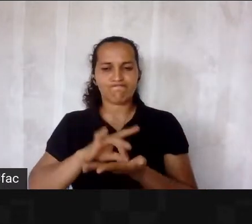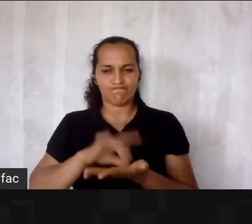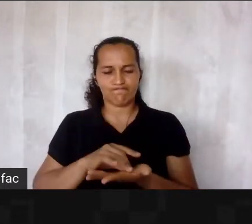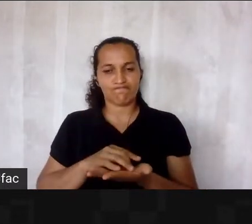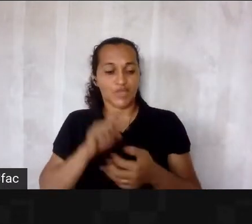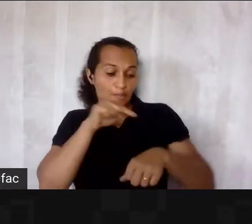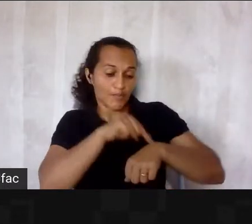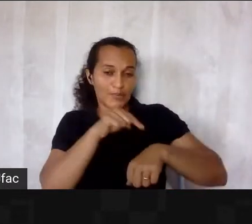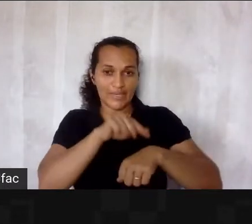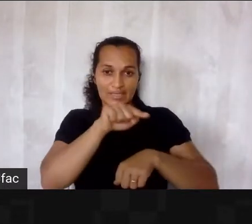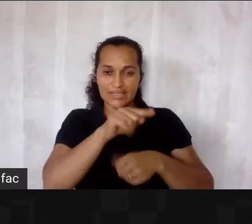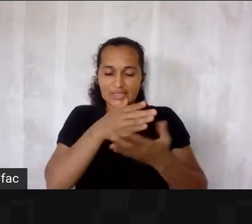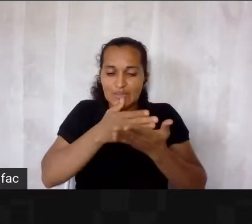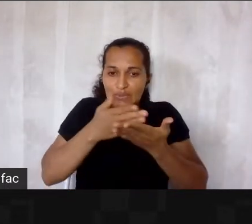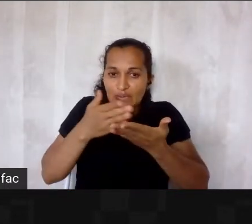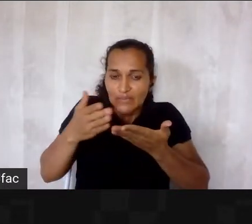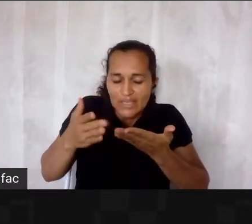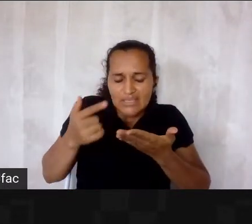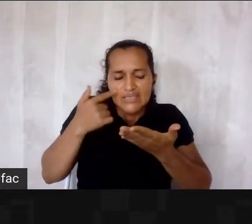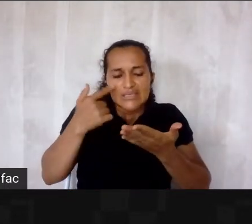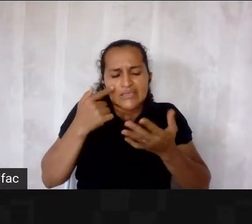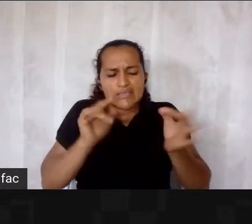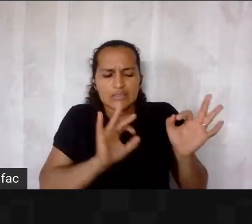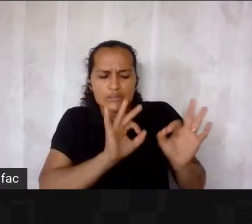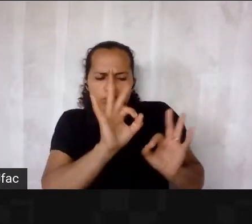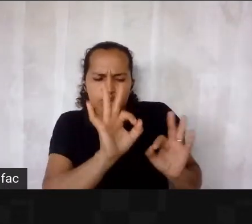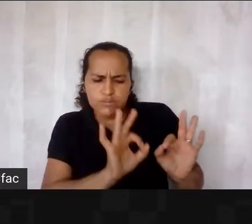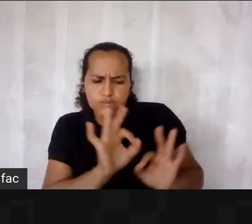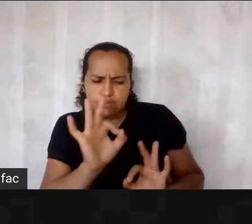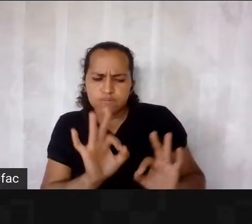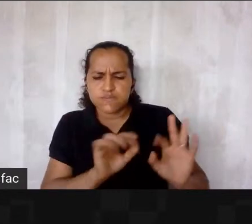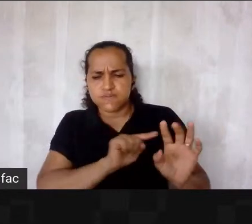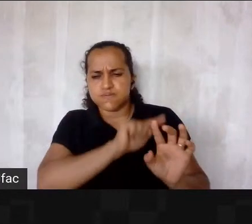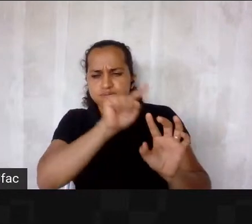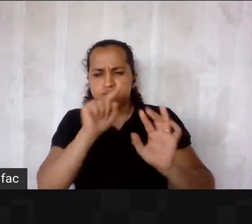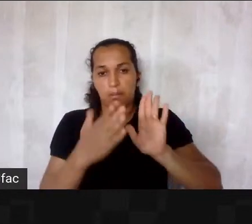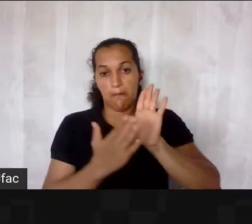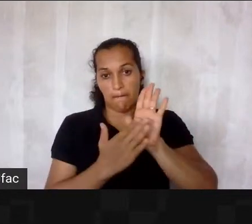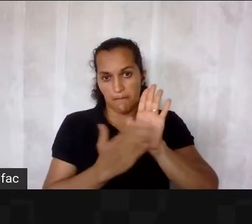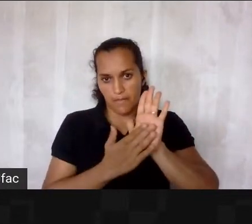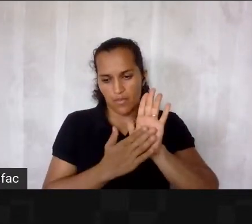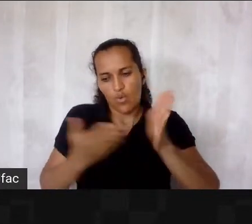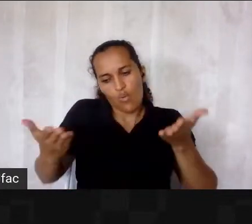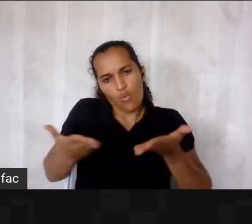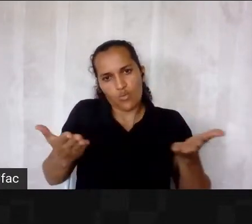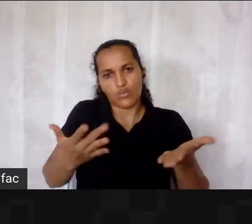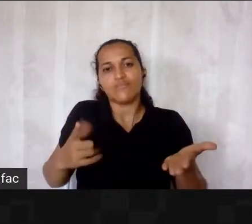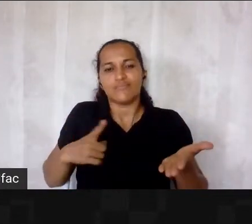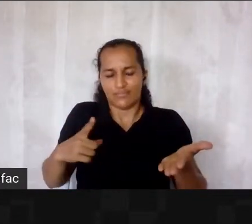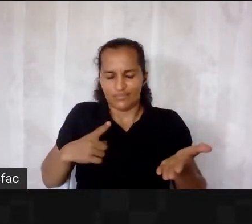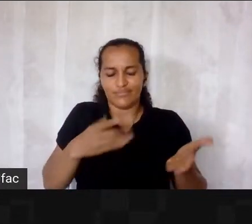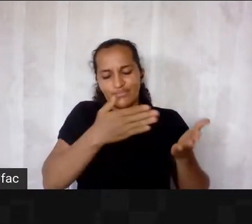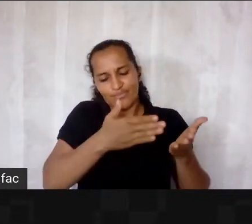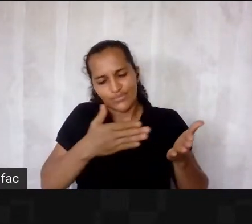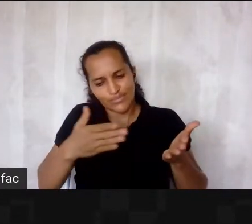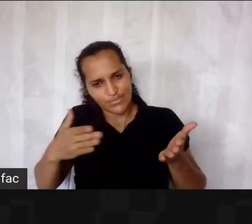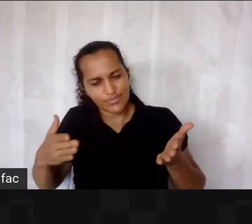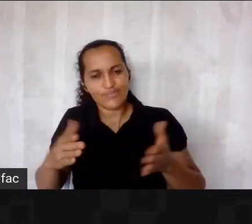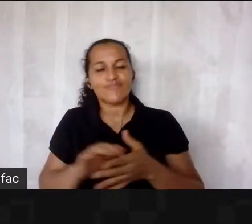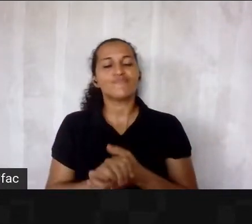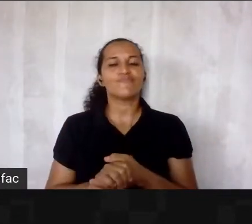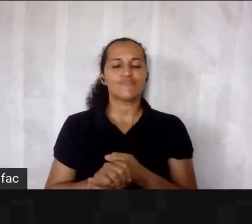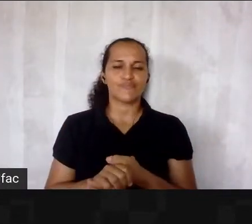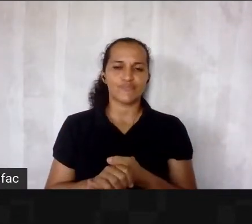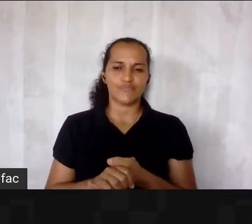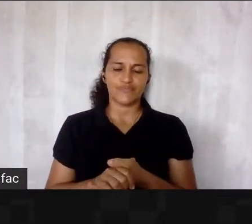começa a ter alguns contornos para se assemelhar mais ou menos às propostas que a gente tem hoje. E eu